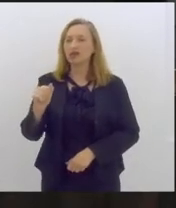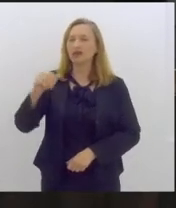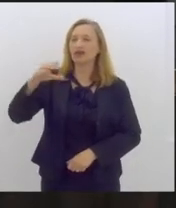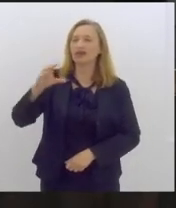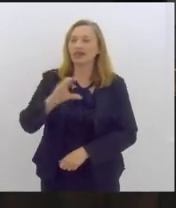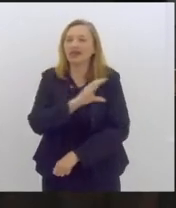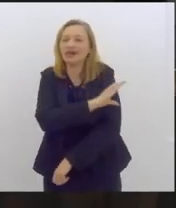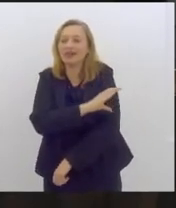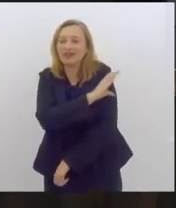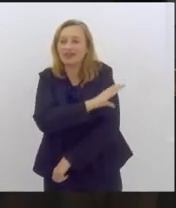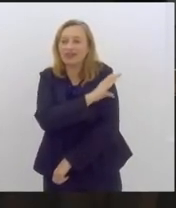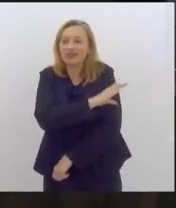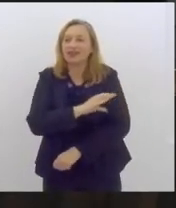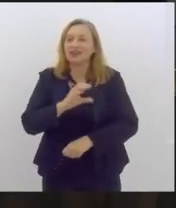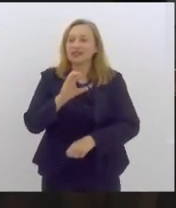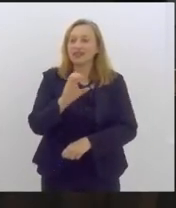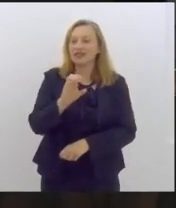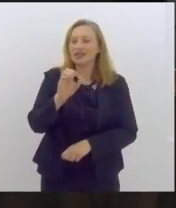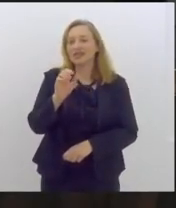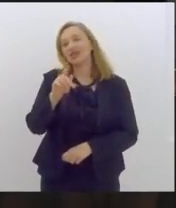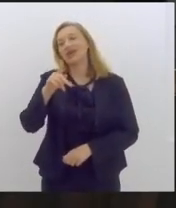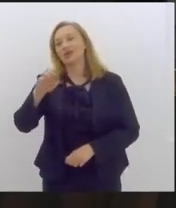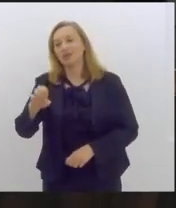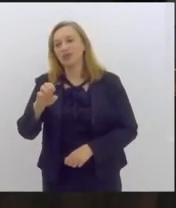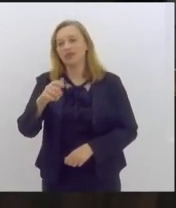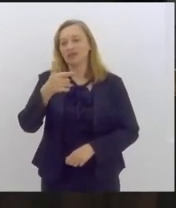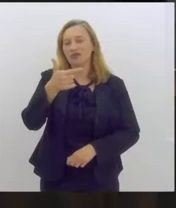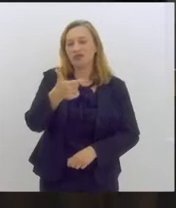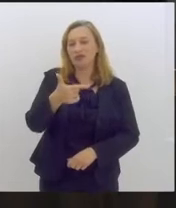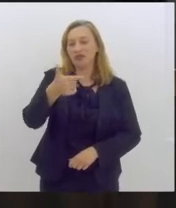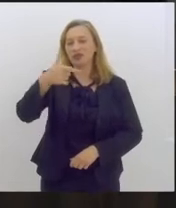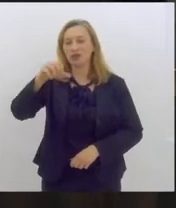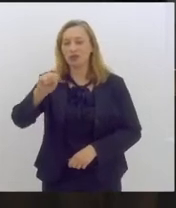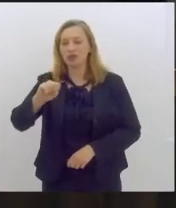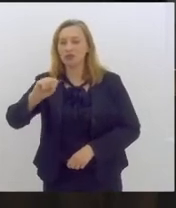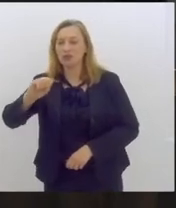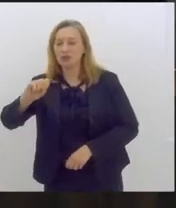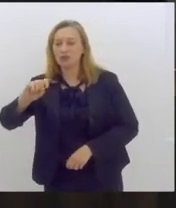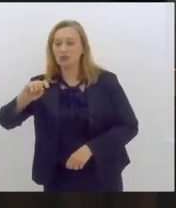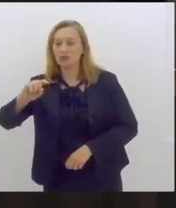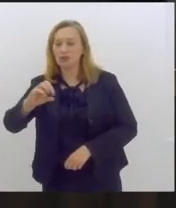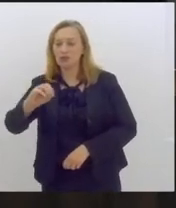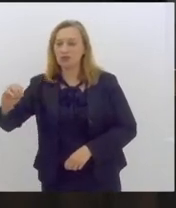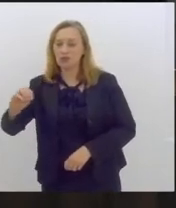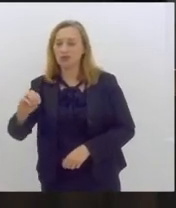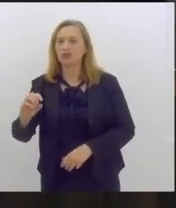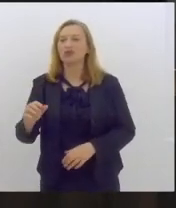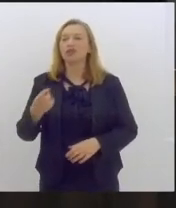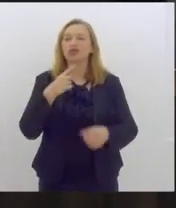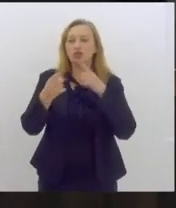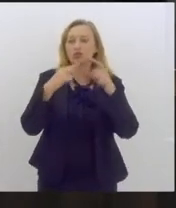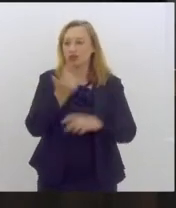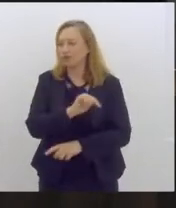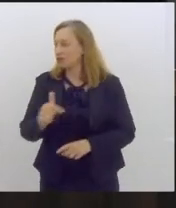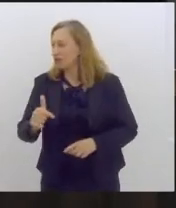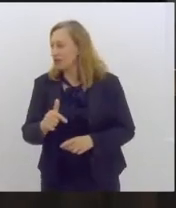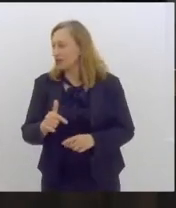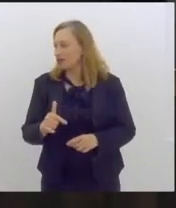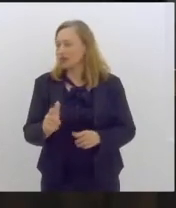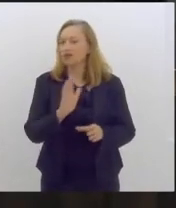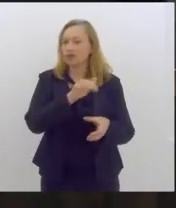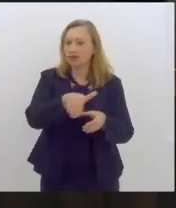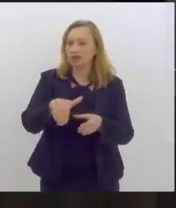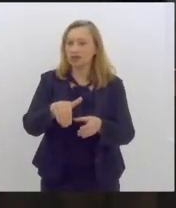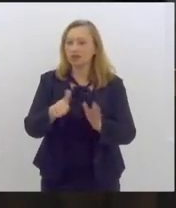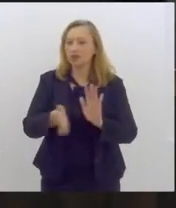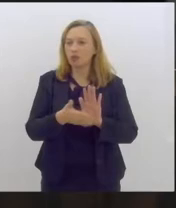Goytacazes CEP 28 milhões 125 mil e dá outras providências em excursão na vida que Ele discutiu encerrada a discussão